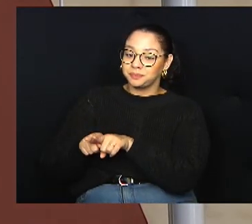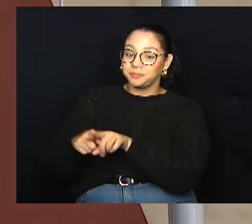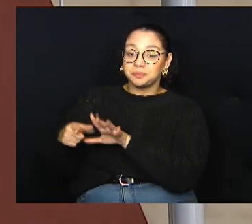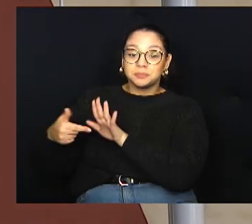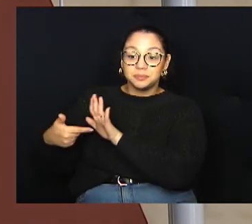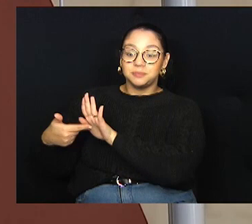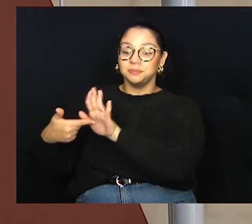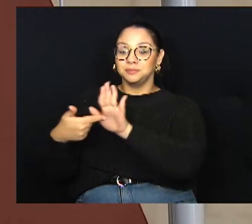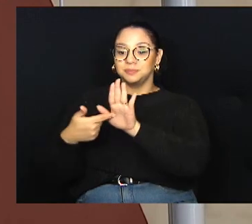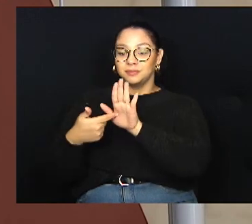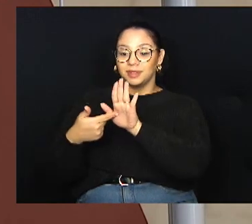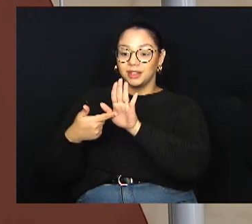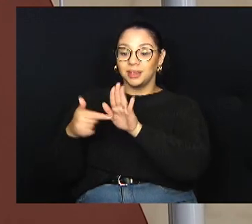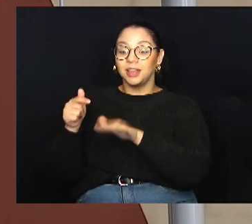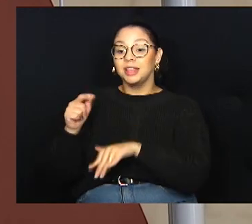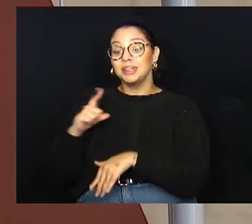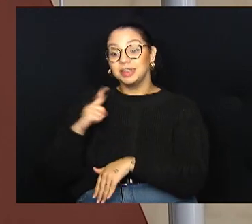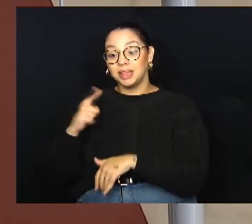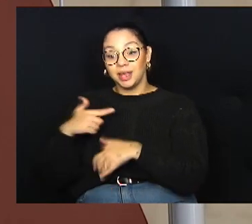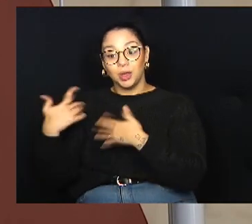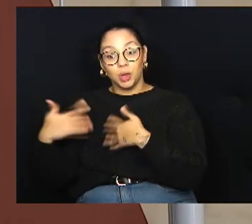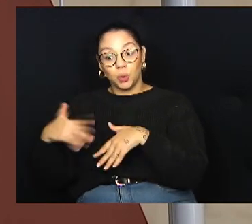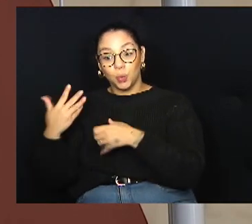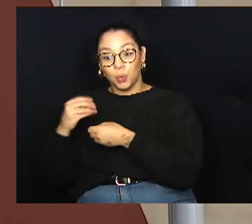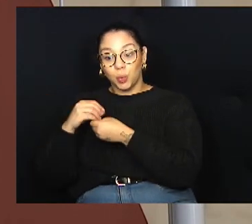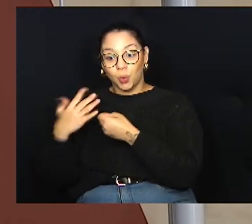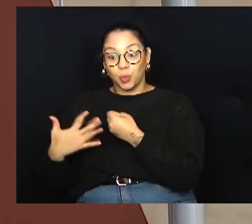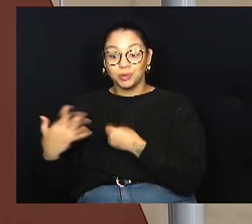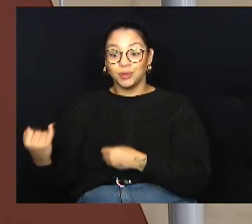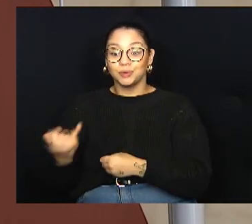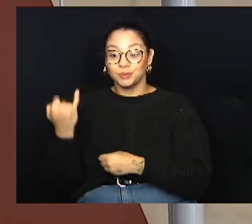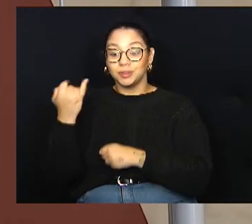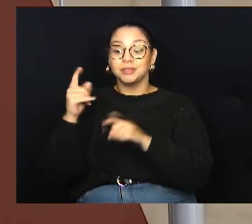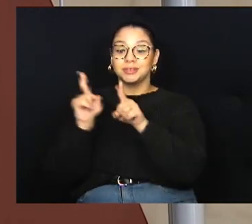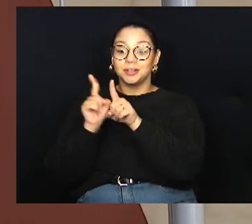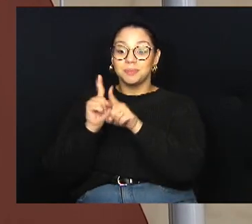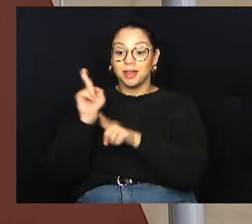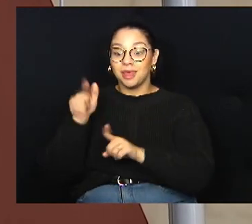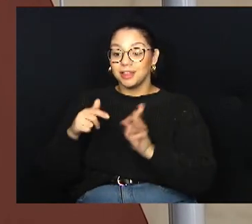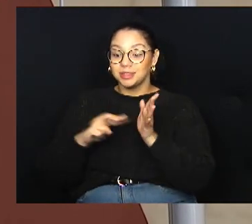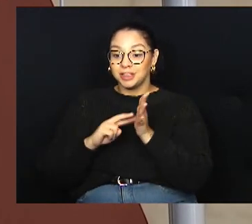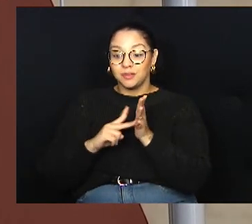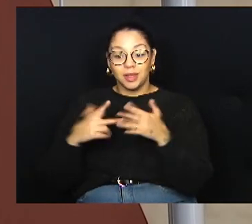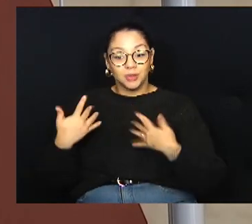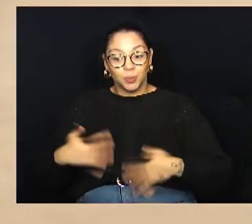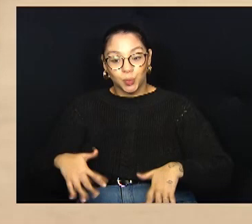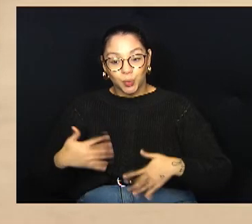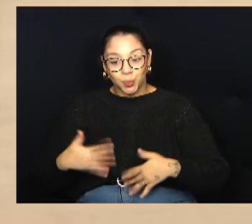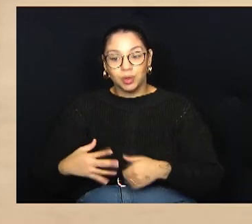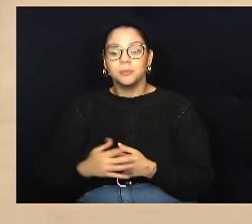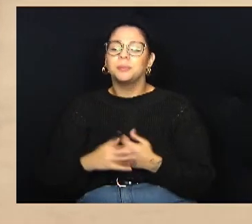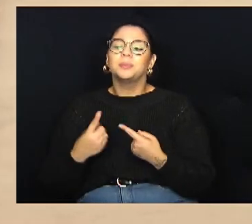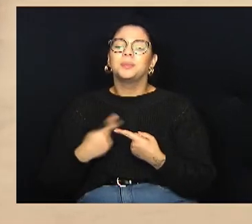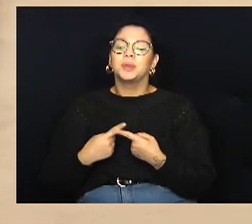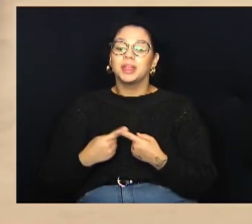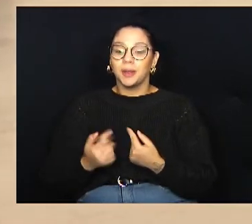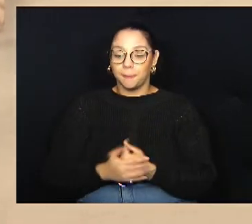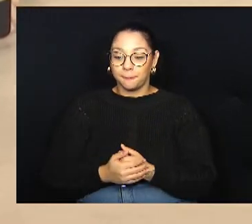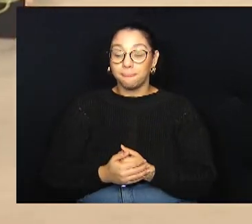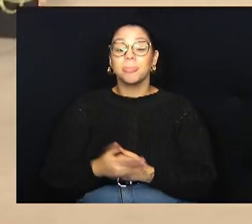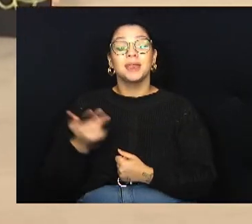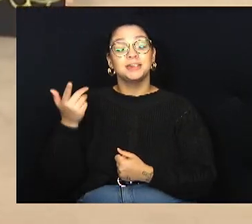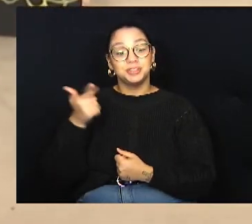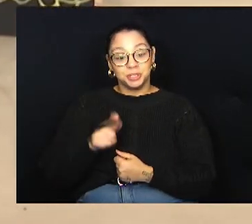gente fala que, além dela ser muito rica, o conteúdo dela, é muito importante a simbólica. Por quê? Porque, mais uma vez, a gente